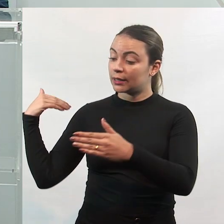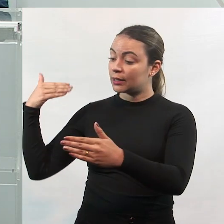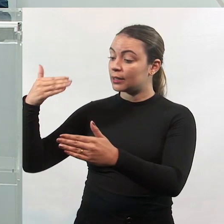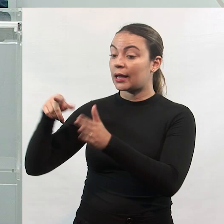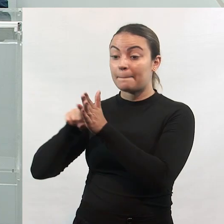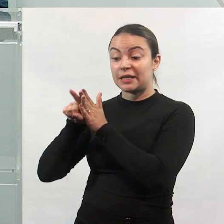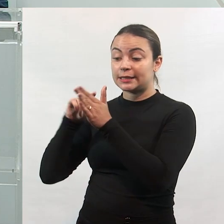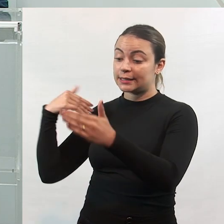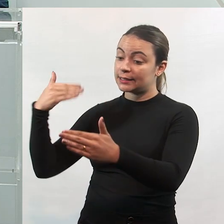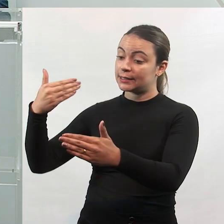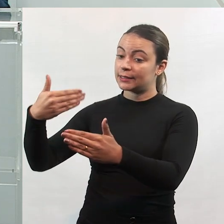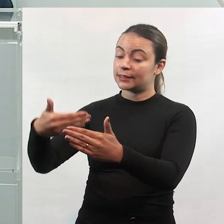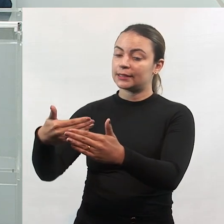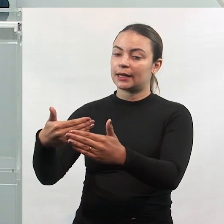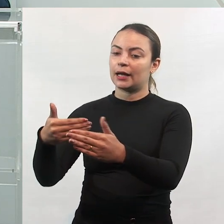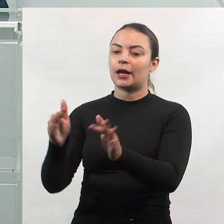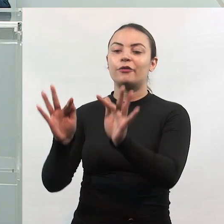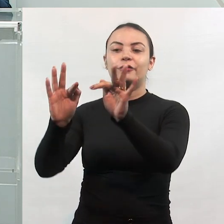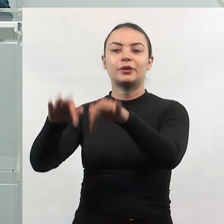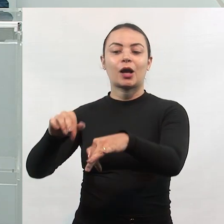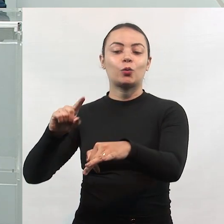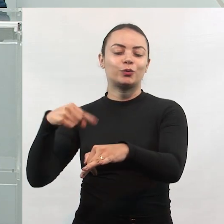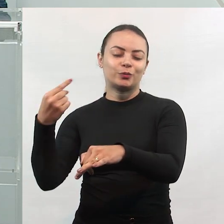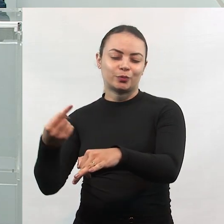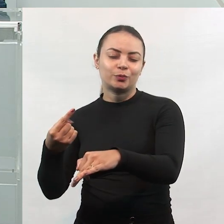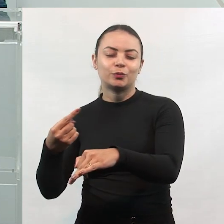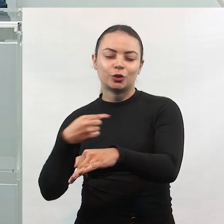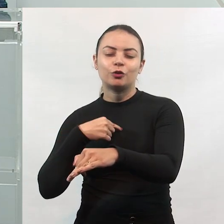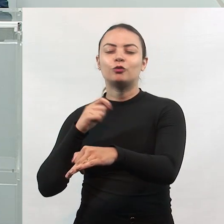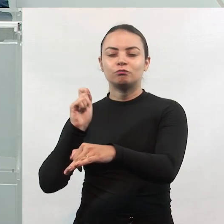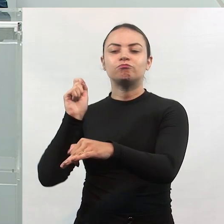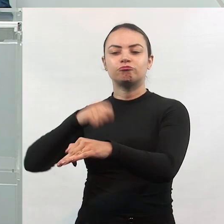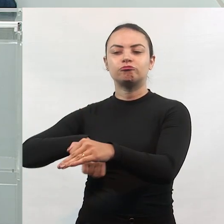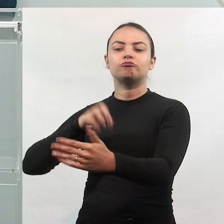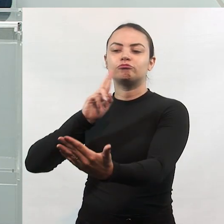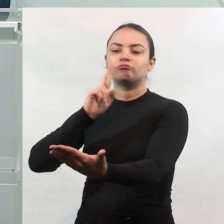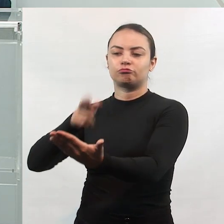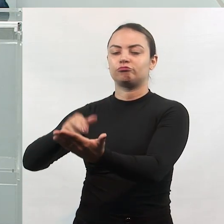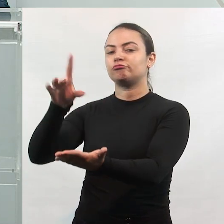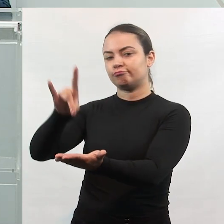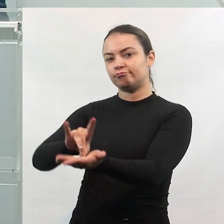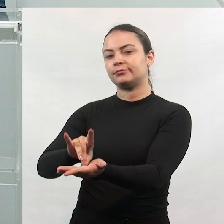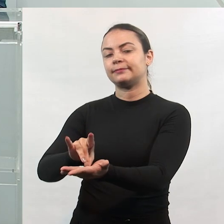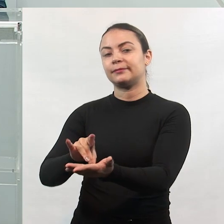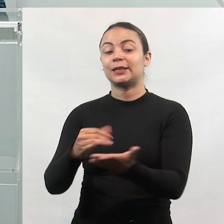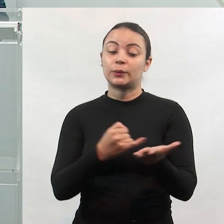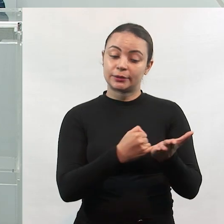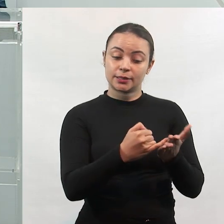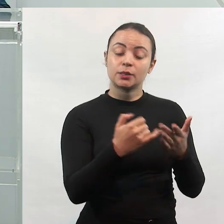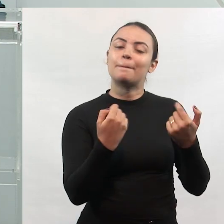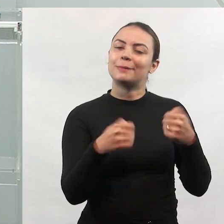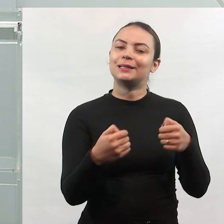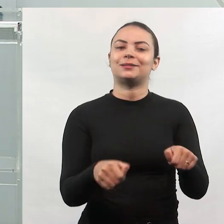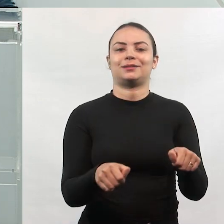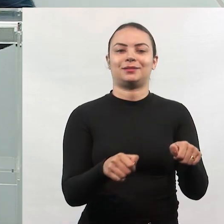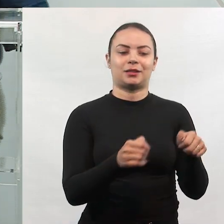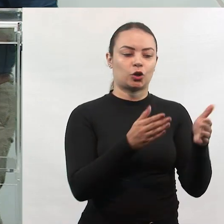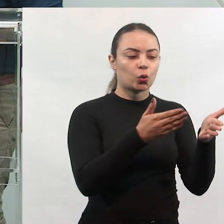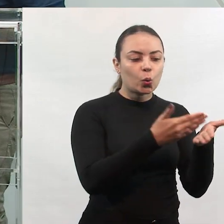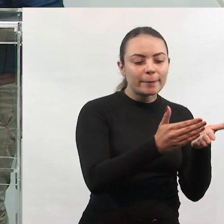da execução da pesquisa. Né? Você precisa ter, na revisão da literatura, um início, um meio e um fim também.